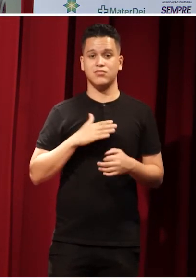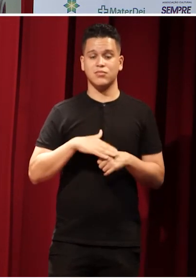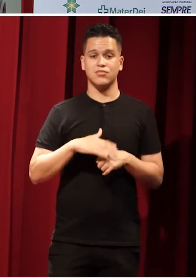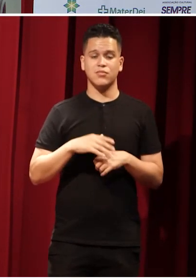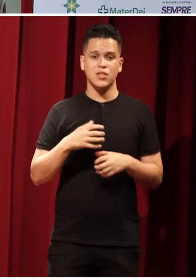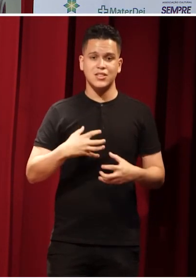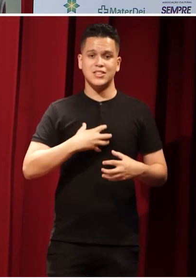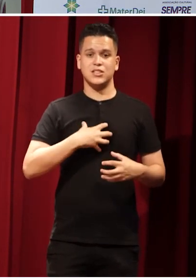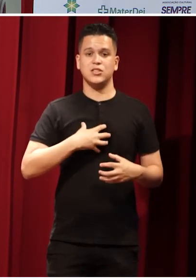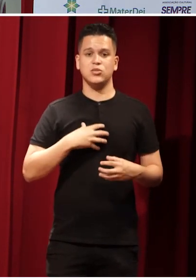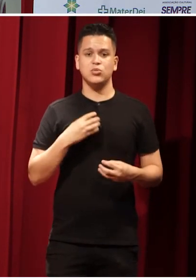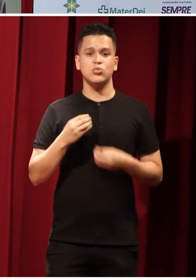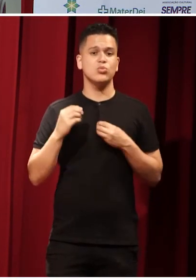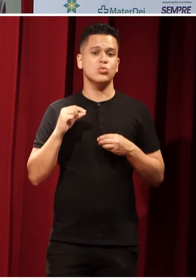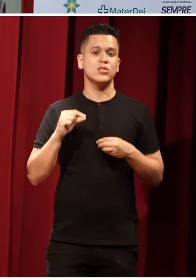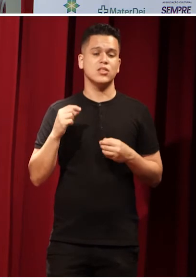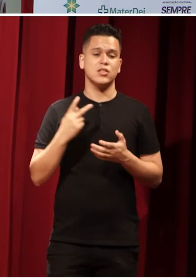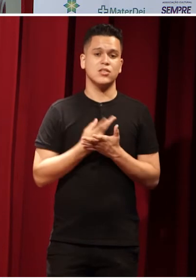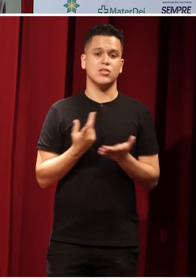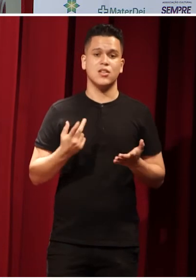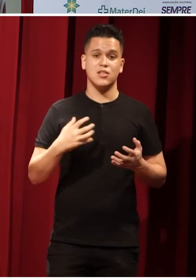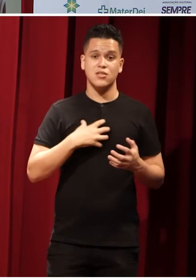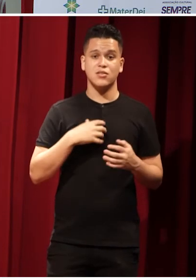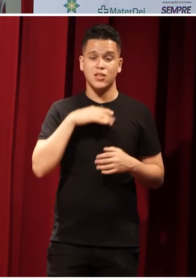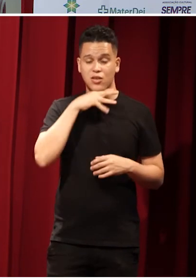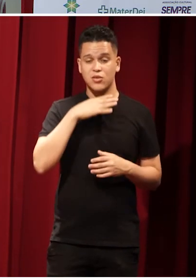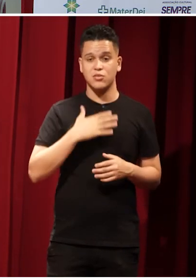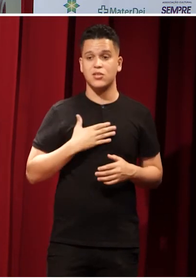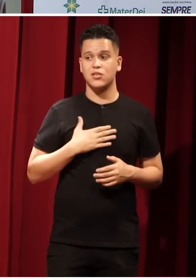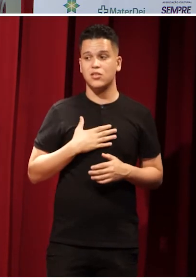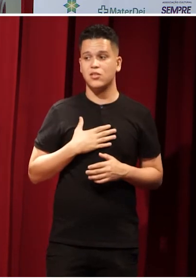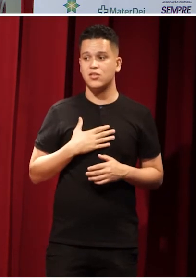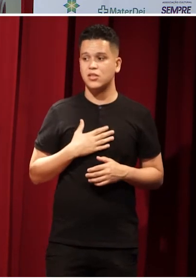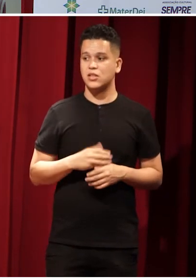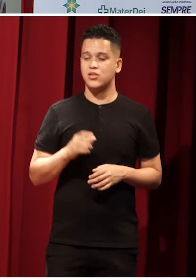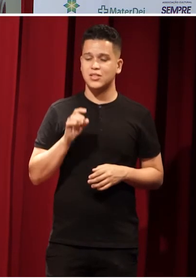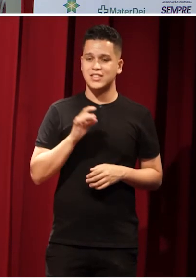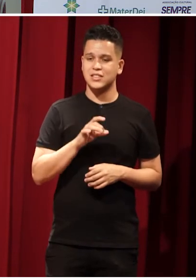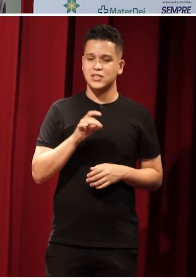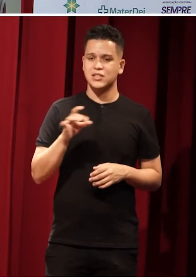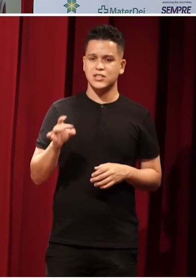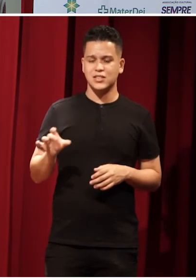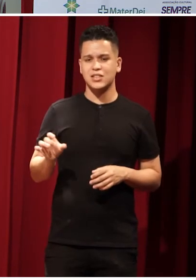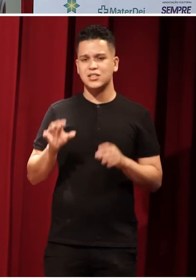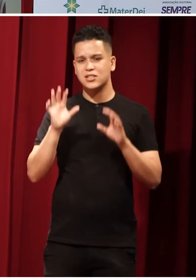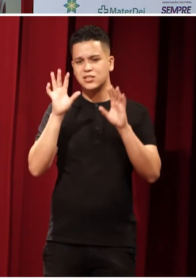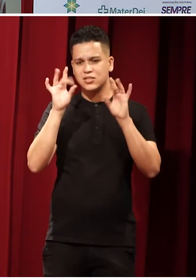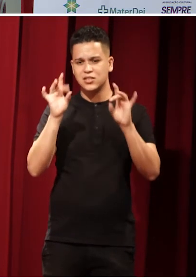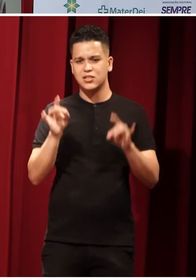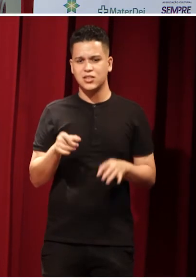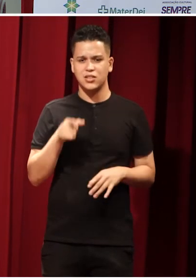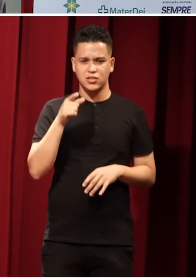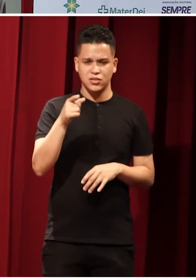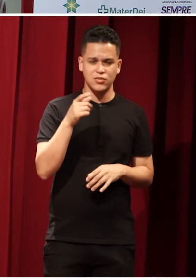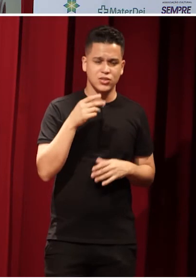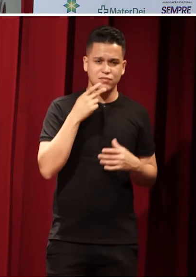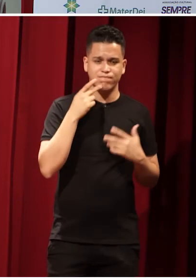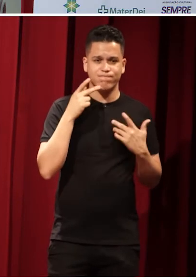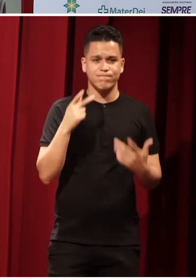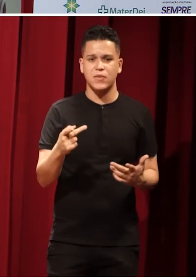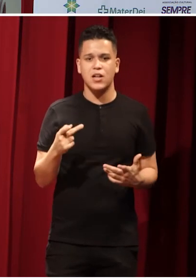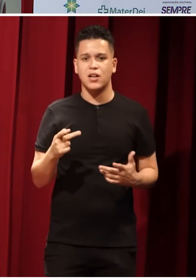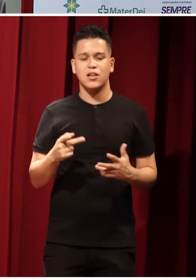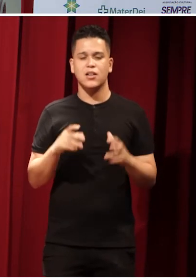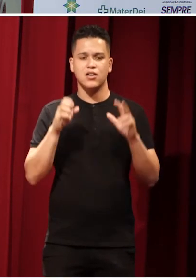disso para a humanidade são, obviamente, extremamente destrutivas. Então,